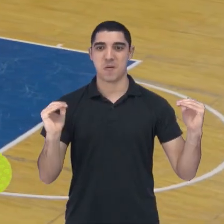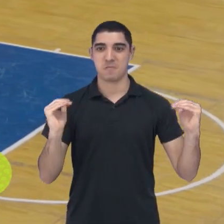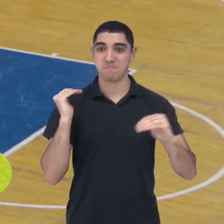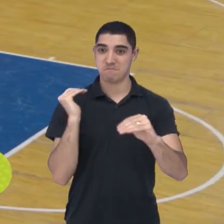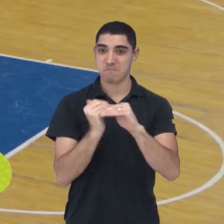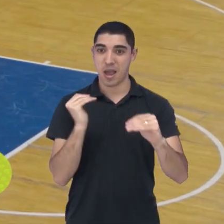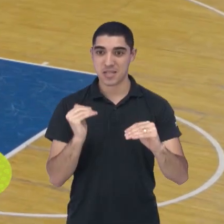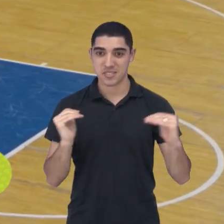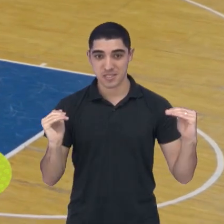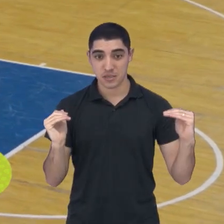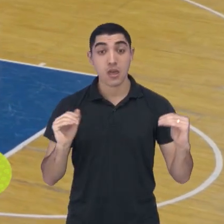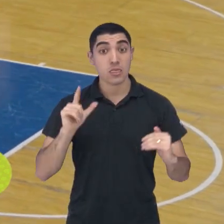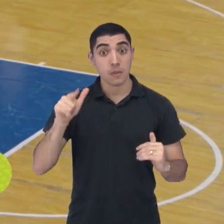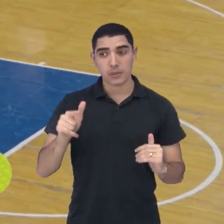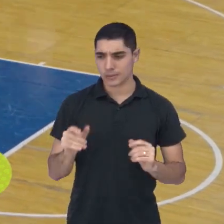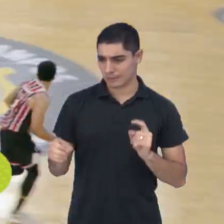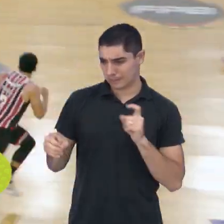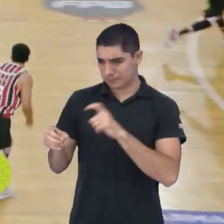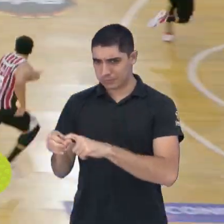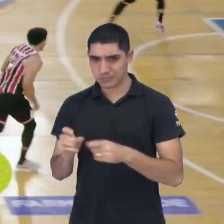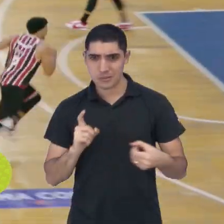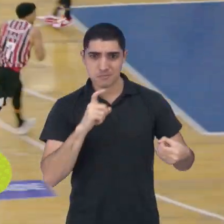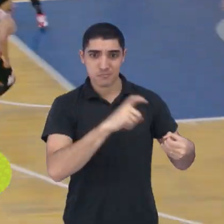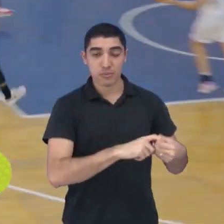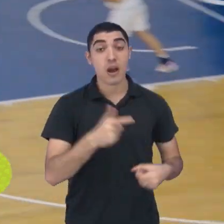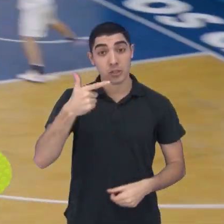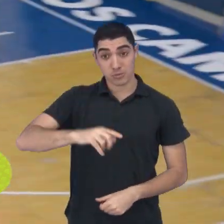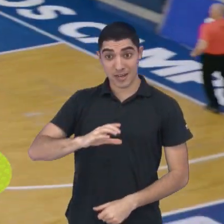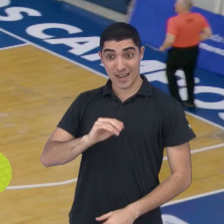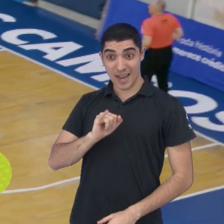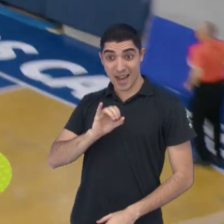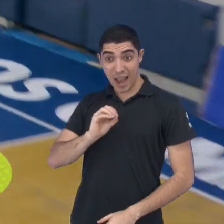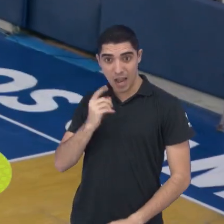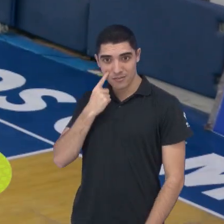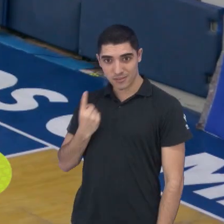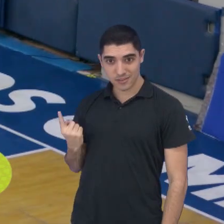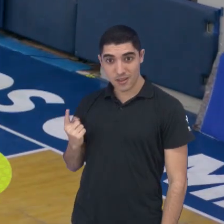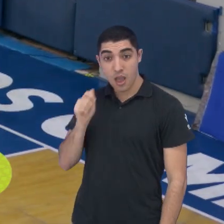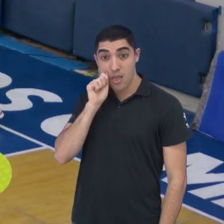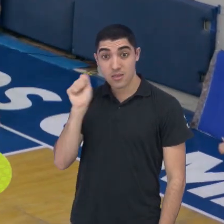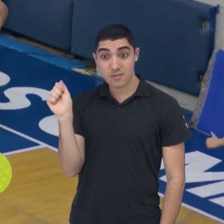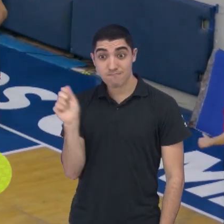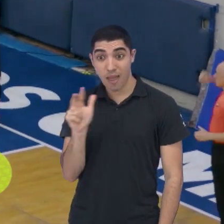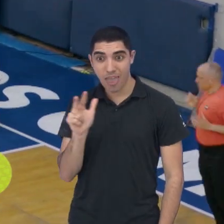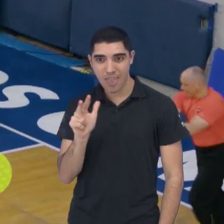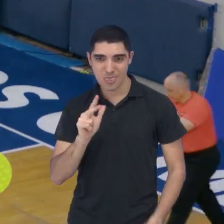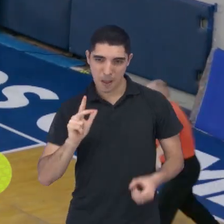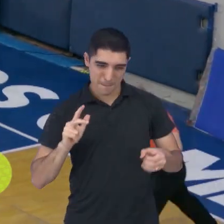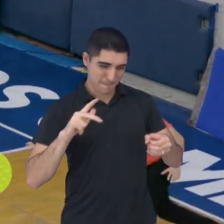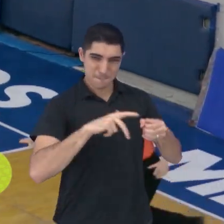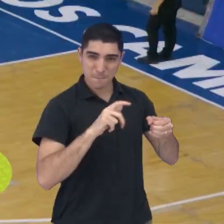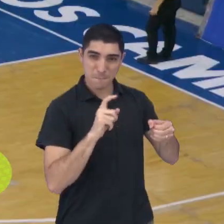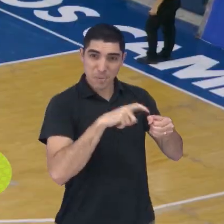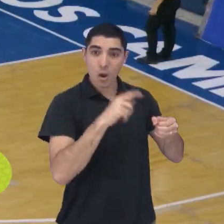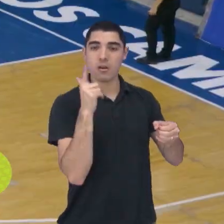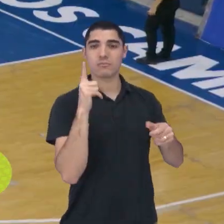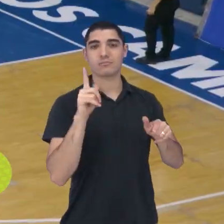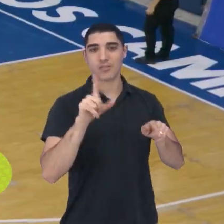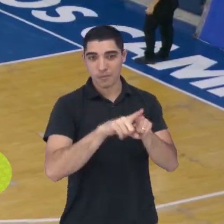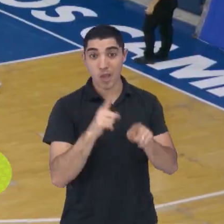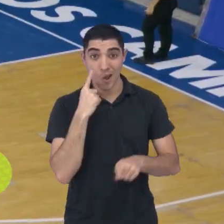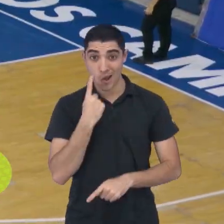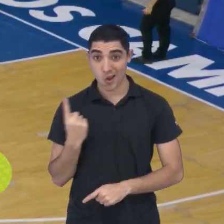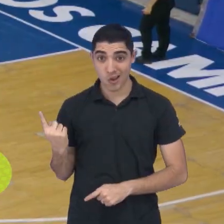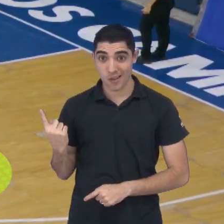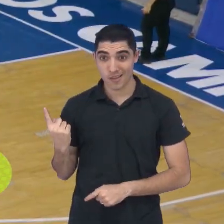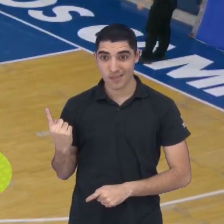A sequência foi lá e cá, até que Caio foi esperto. Anotou mais 2 e sofreu a falta. No lance livre,